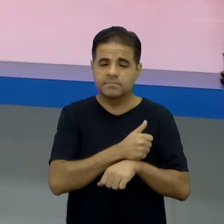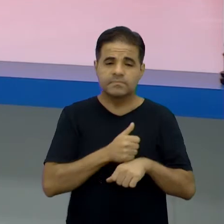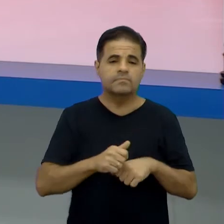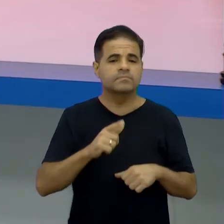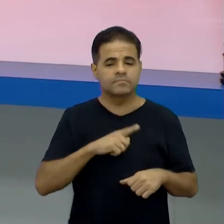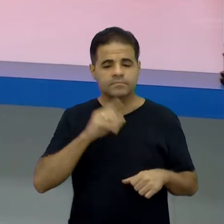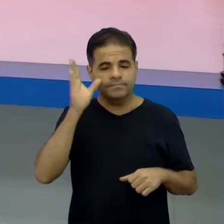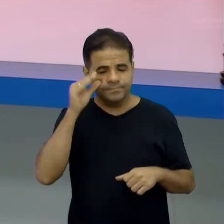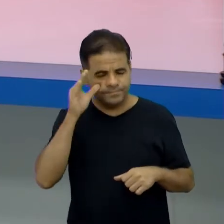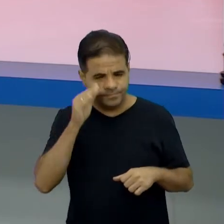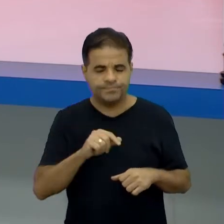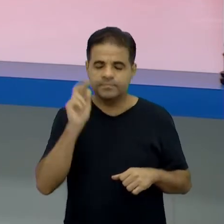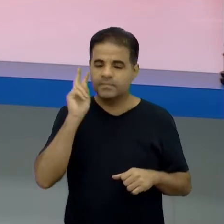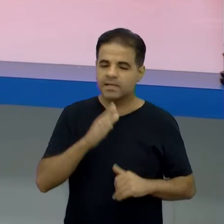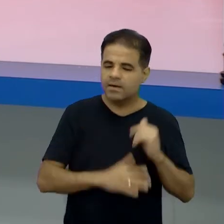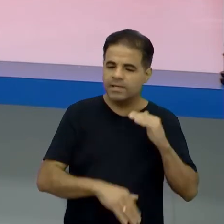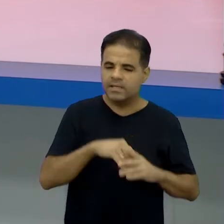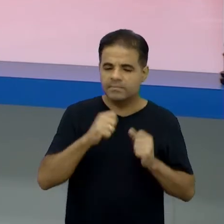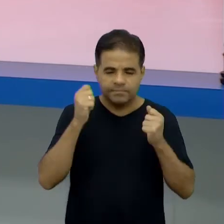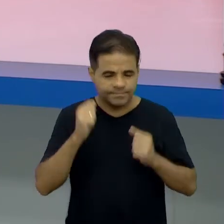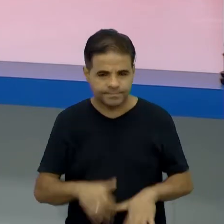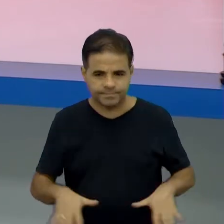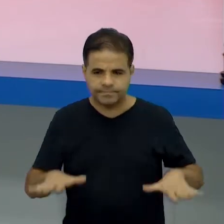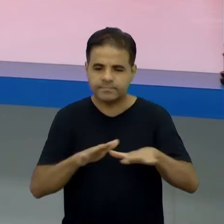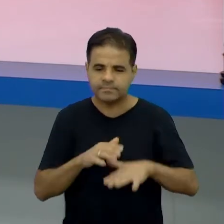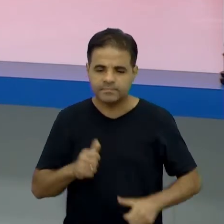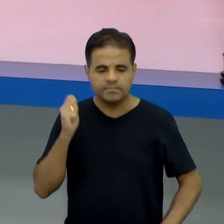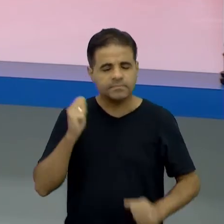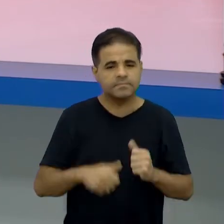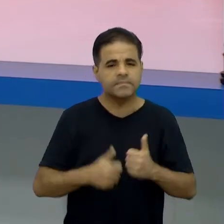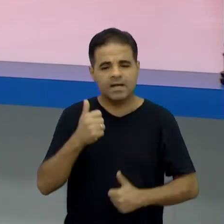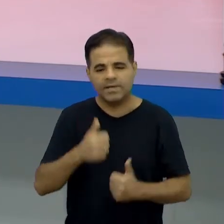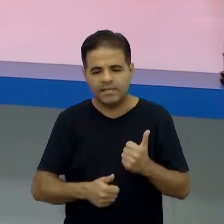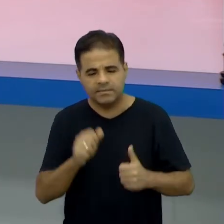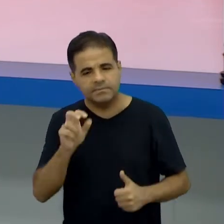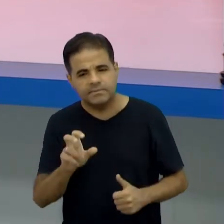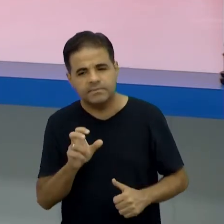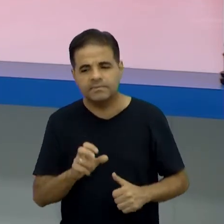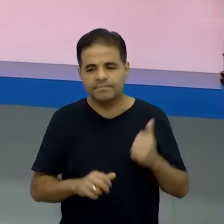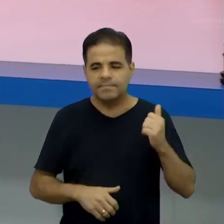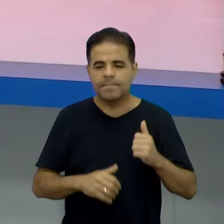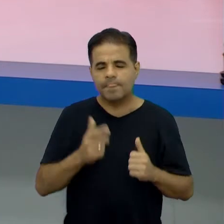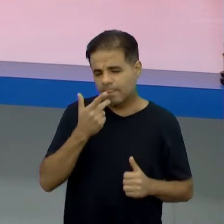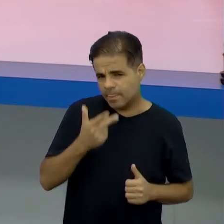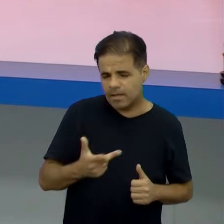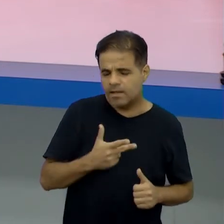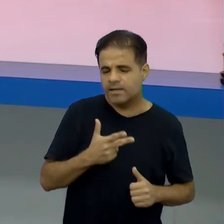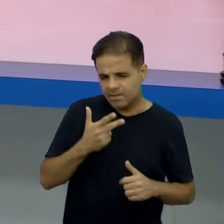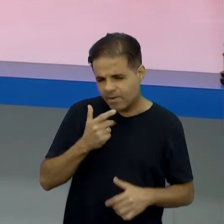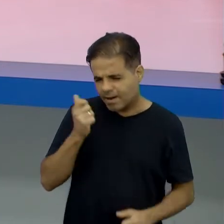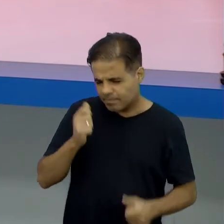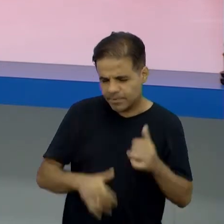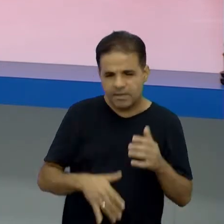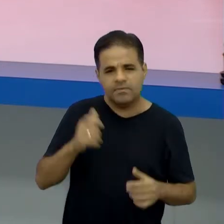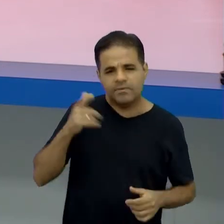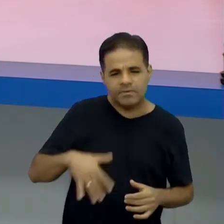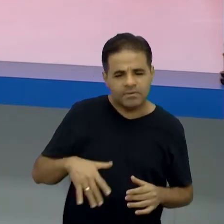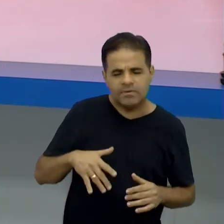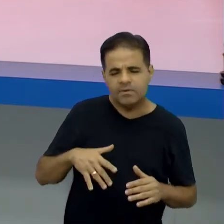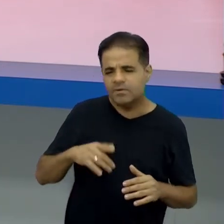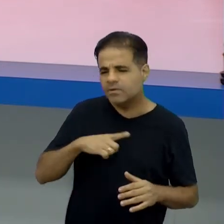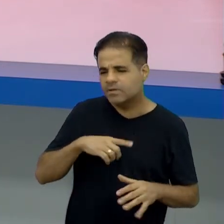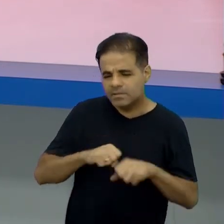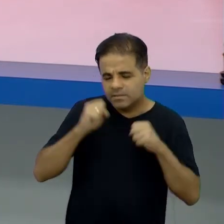tive curiosidade de assistir uma partida na internet de futebol de 5. Parece que eles vivenciam aquilo como se sendo